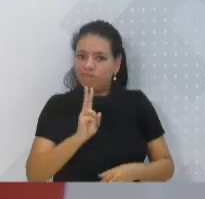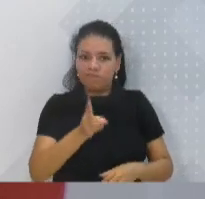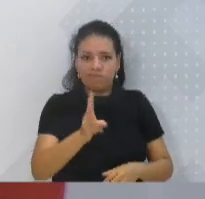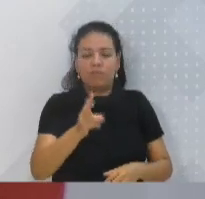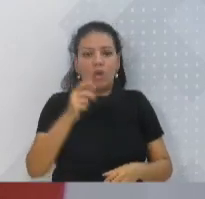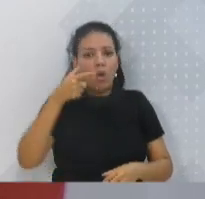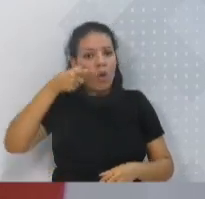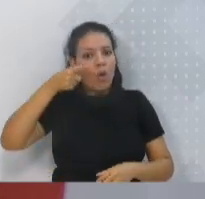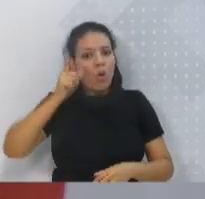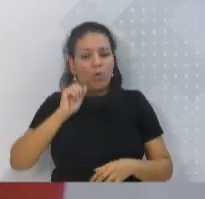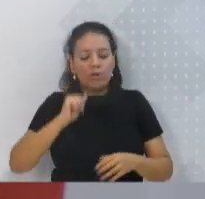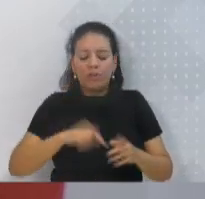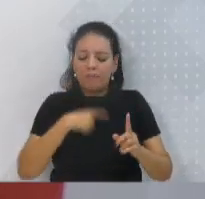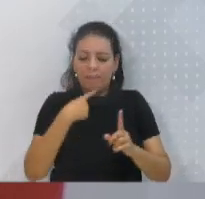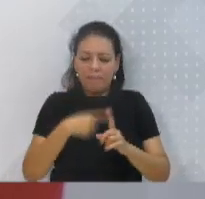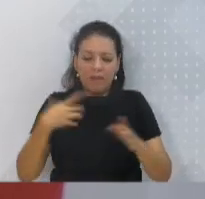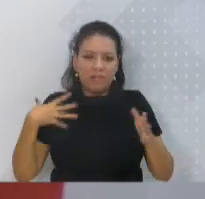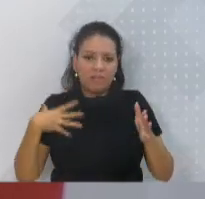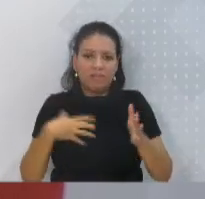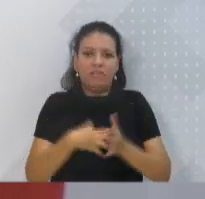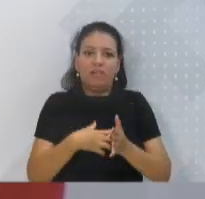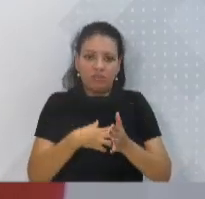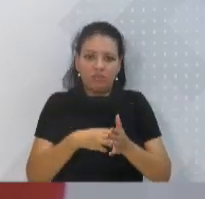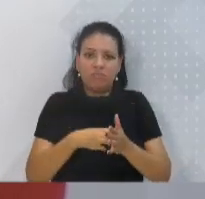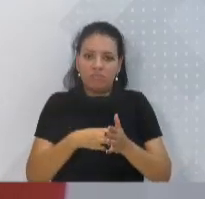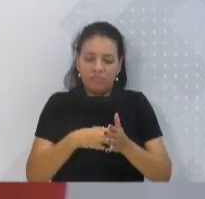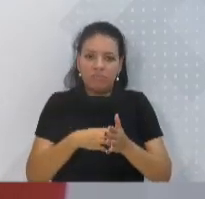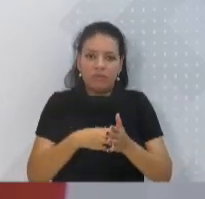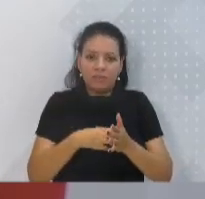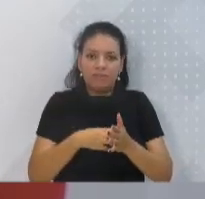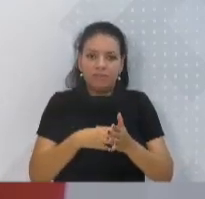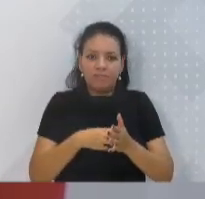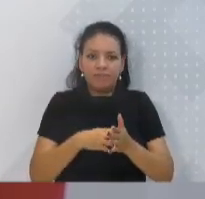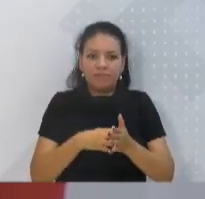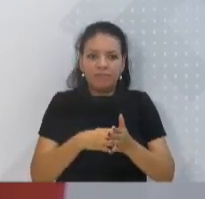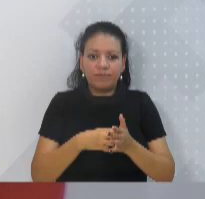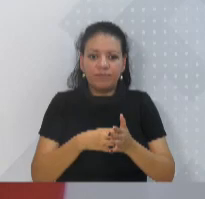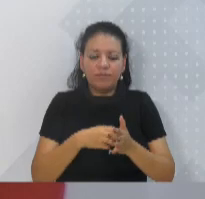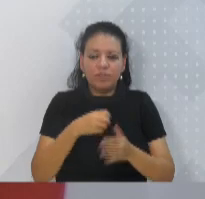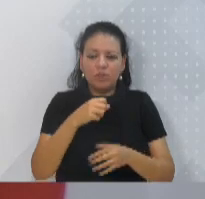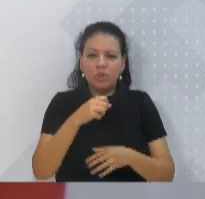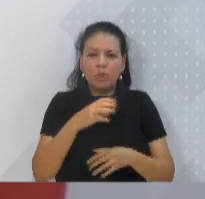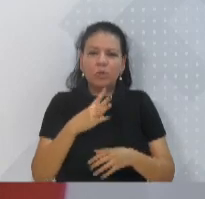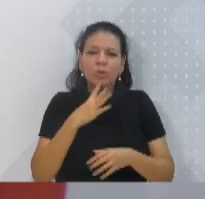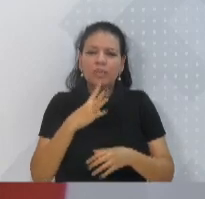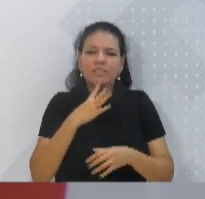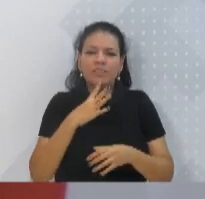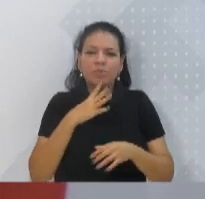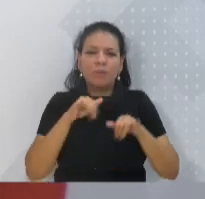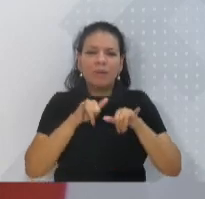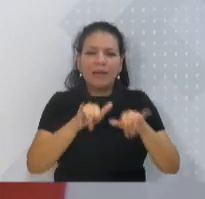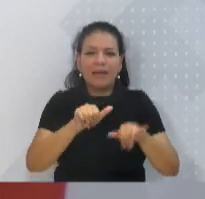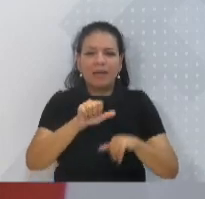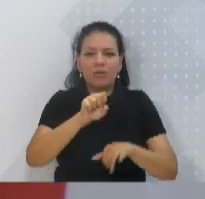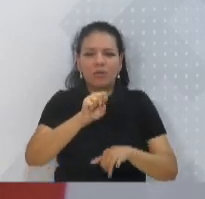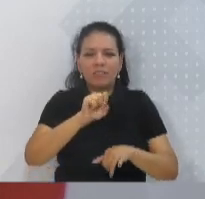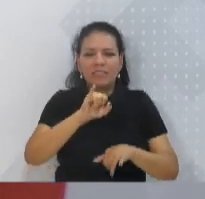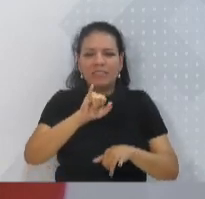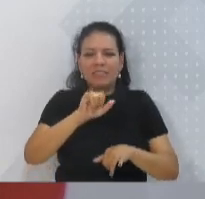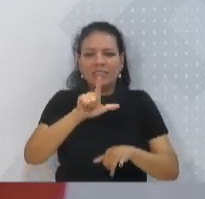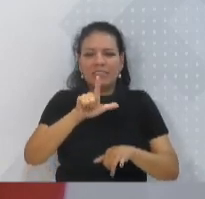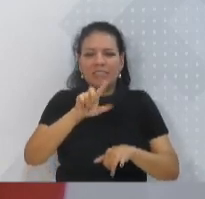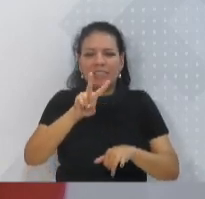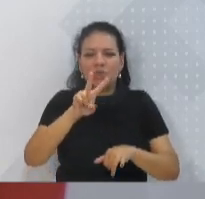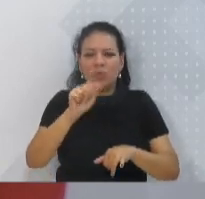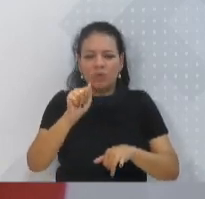Tivemos ontem mais um acidente, né, na antigo conhecido Mercado Silva ali, onde tínhamos